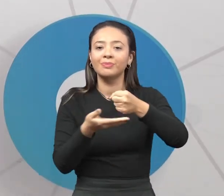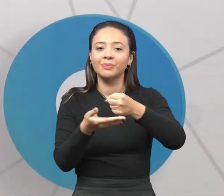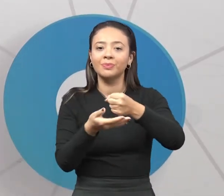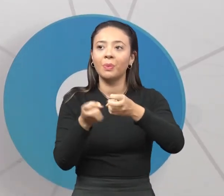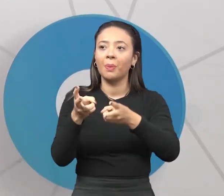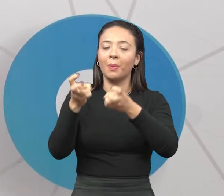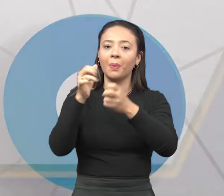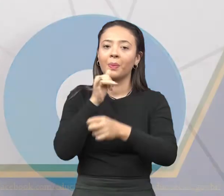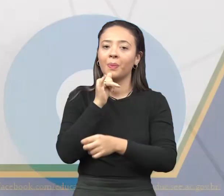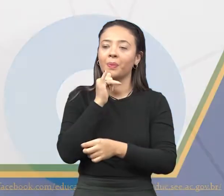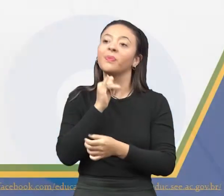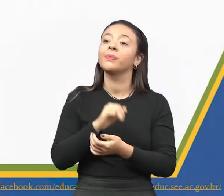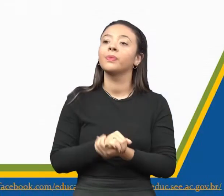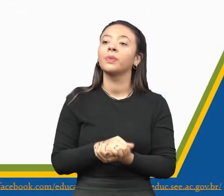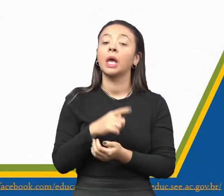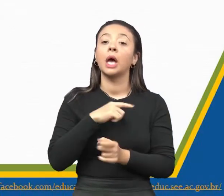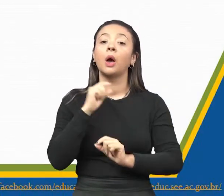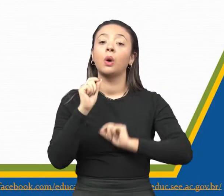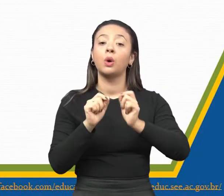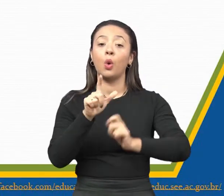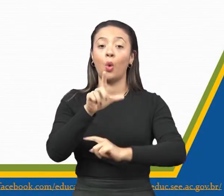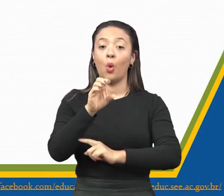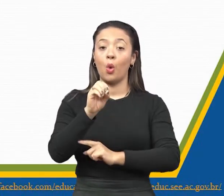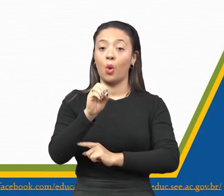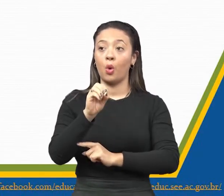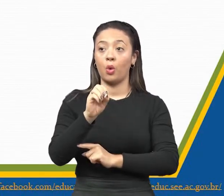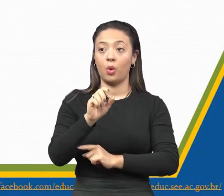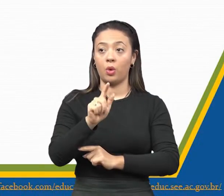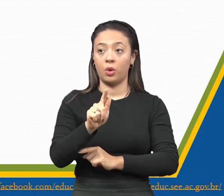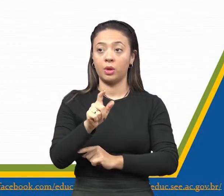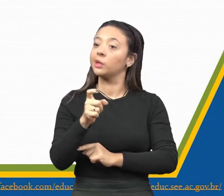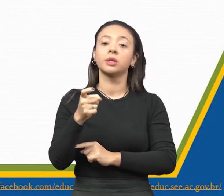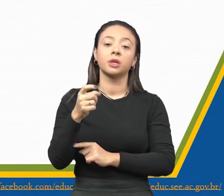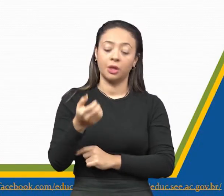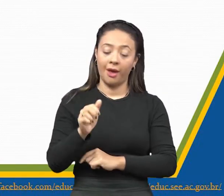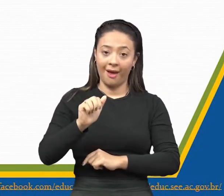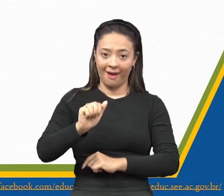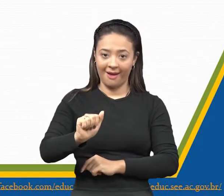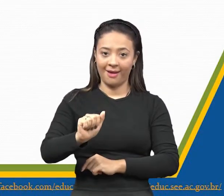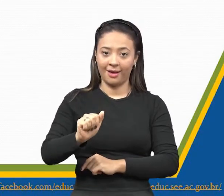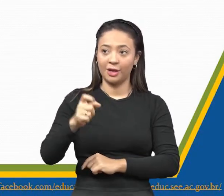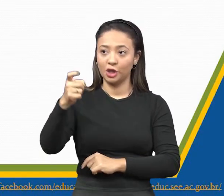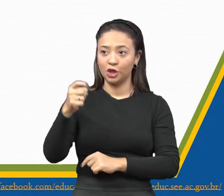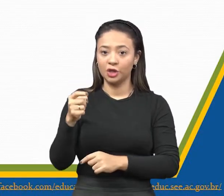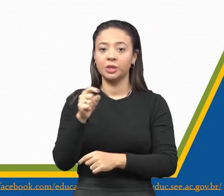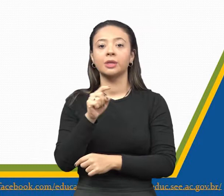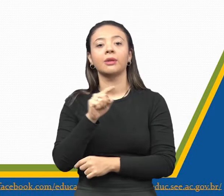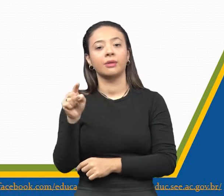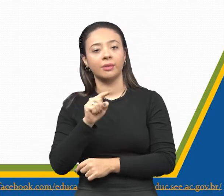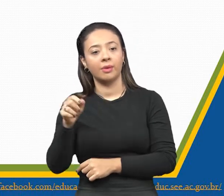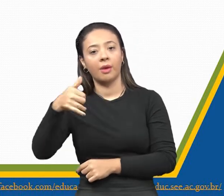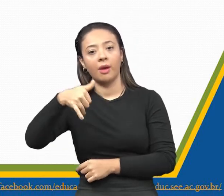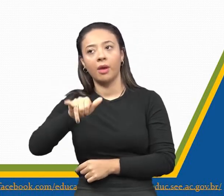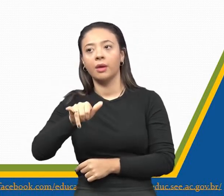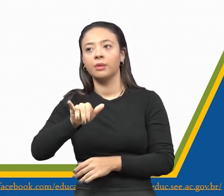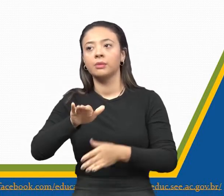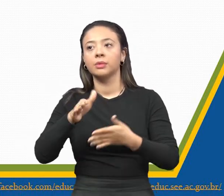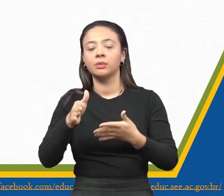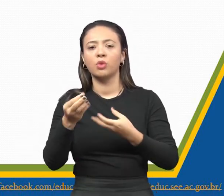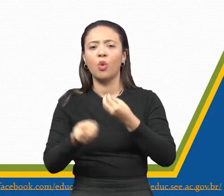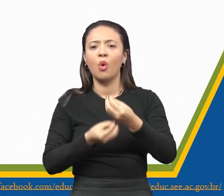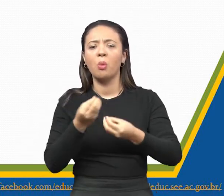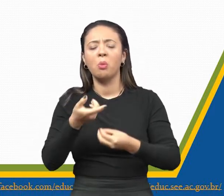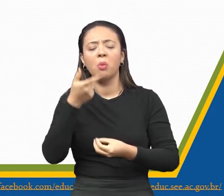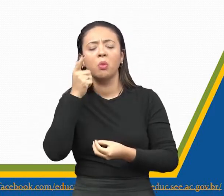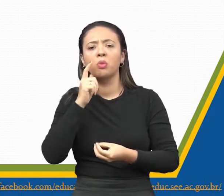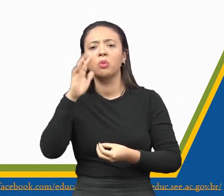Observe aí no exemplo. Nós vamos ter que log de x na base a é igual a y. Para resolvermos funções